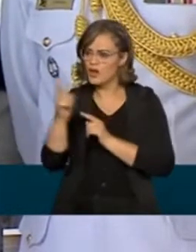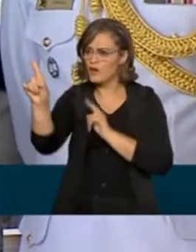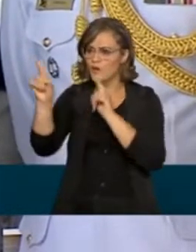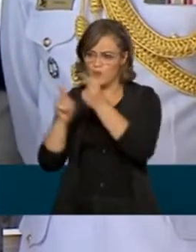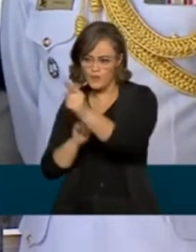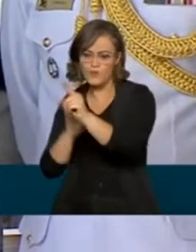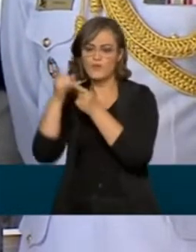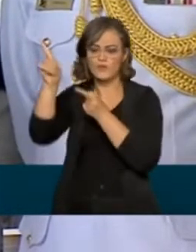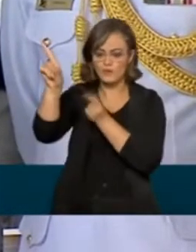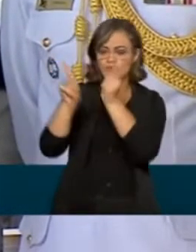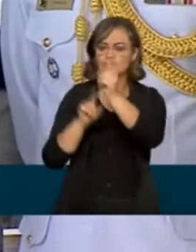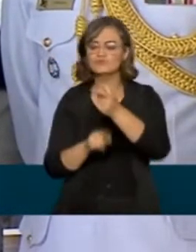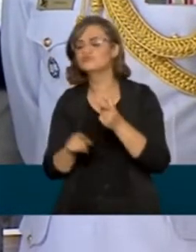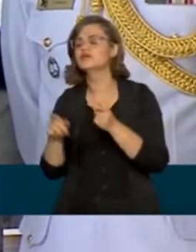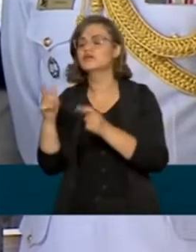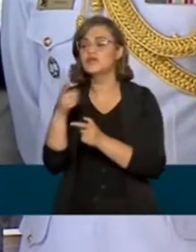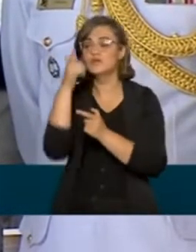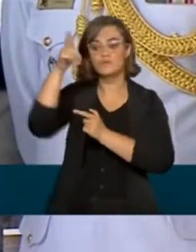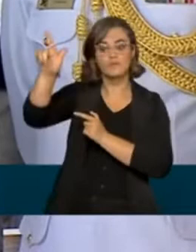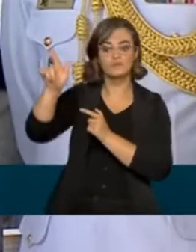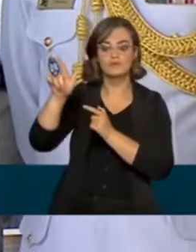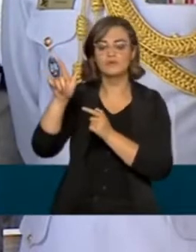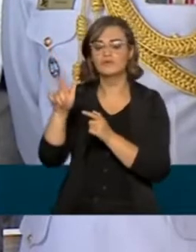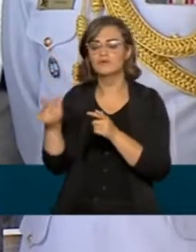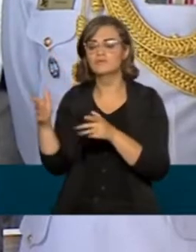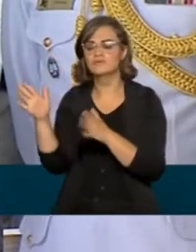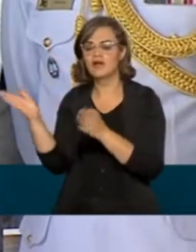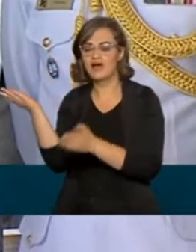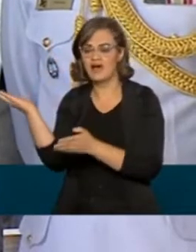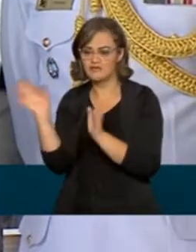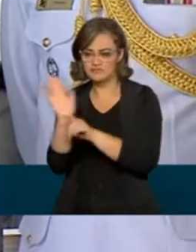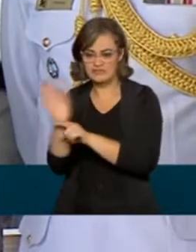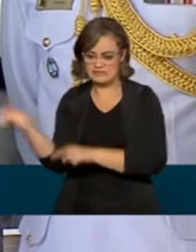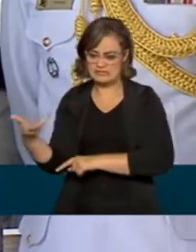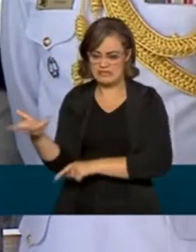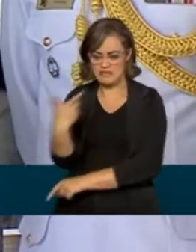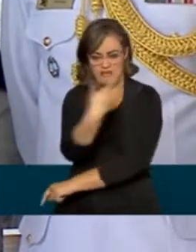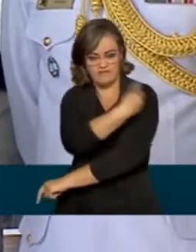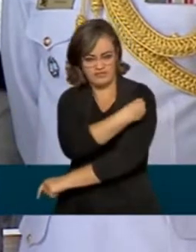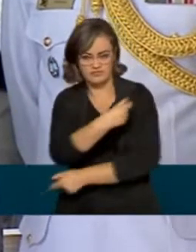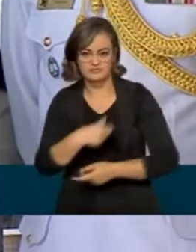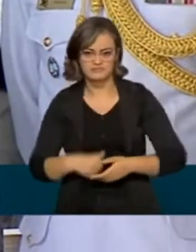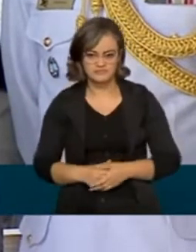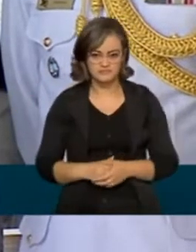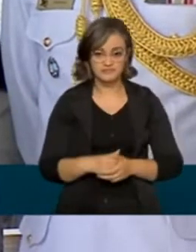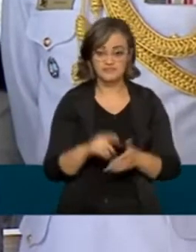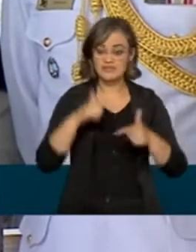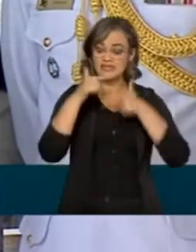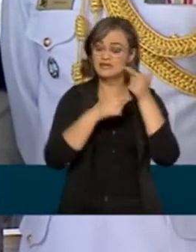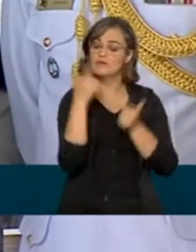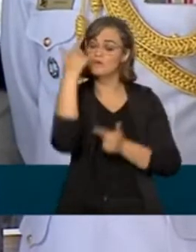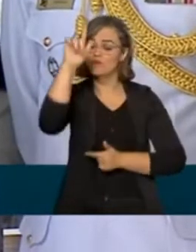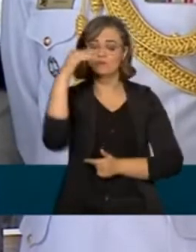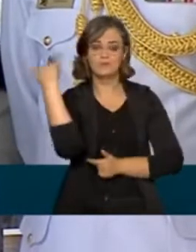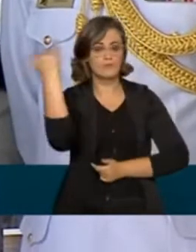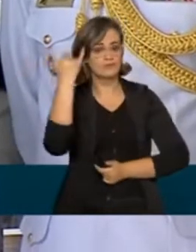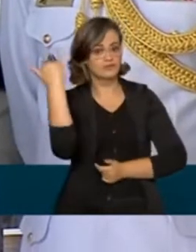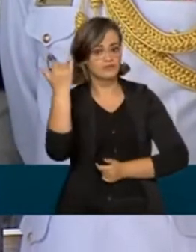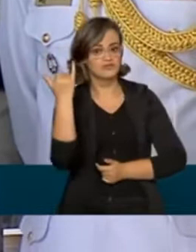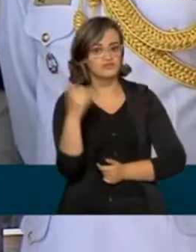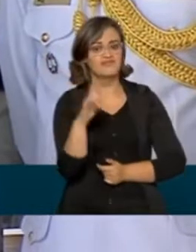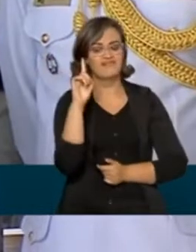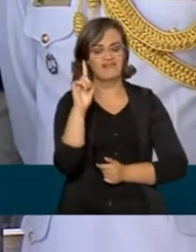a mobilização de meios para ajudar na aceleração da vacinação. Outra atividade de relevo se verificou